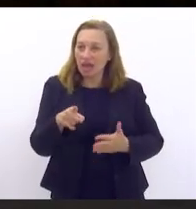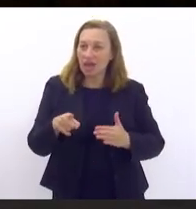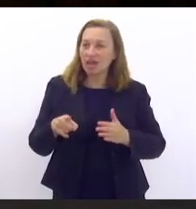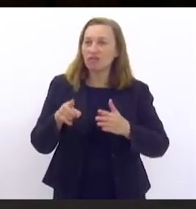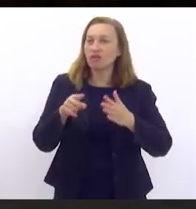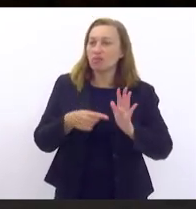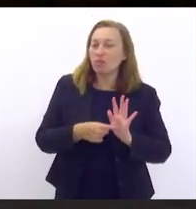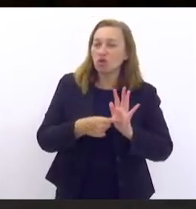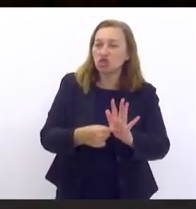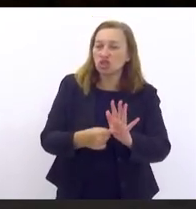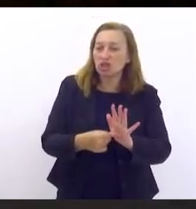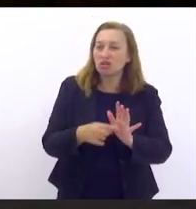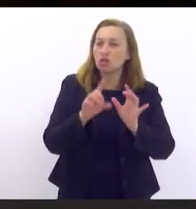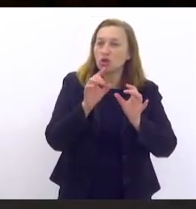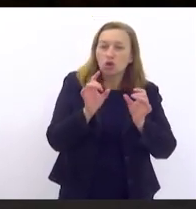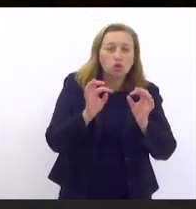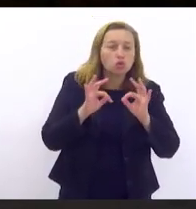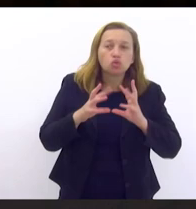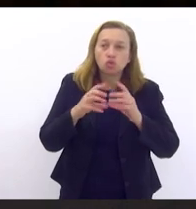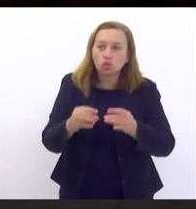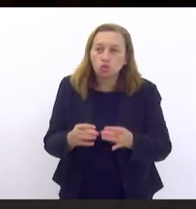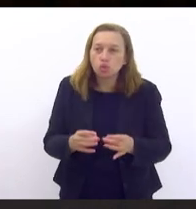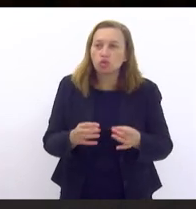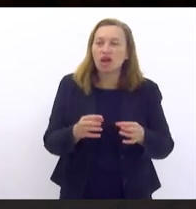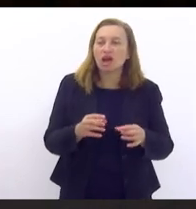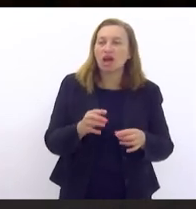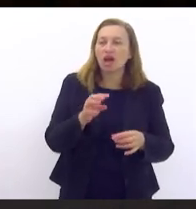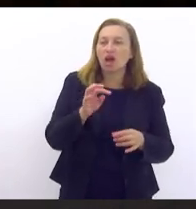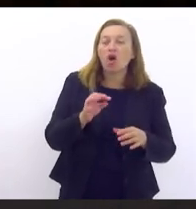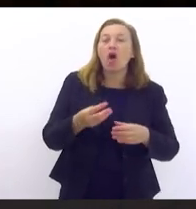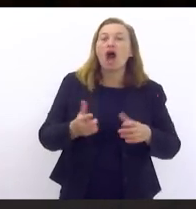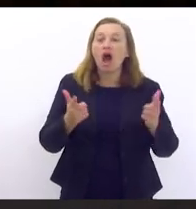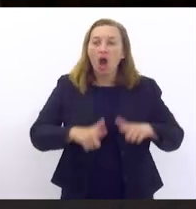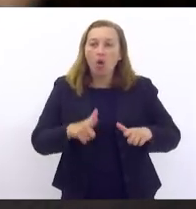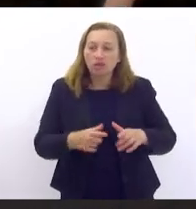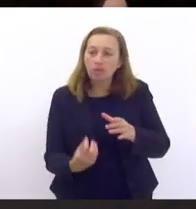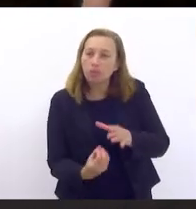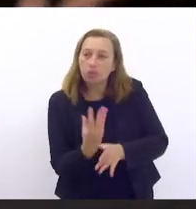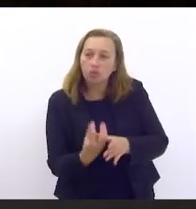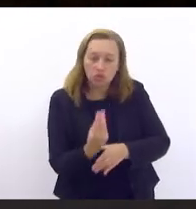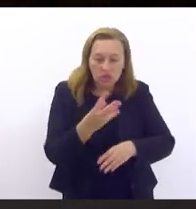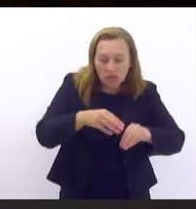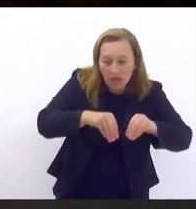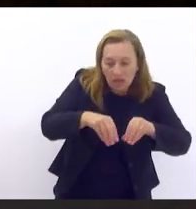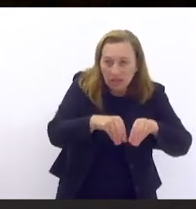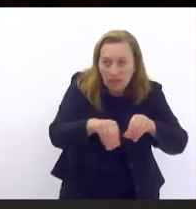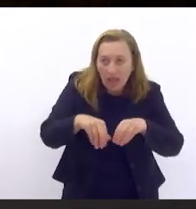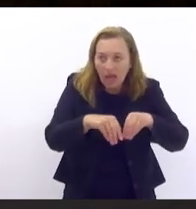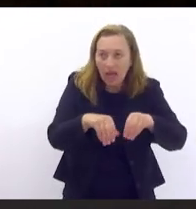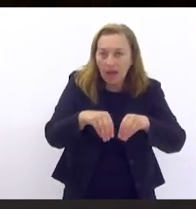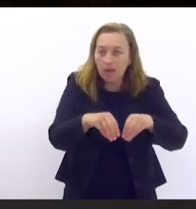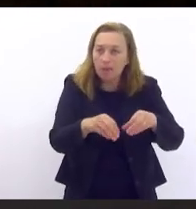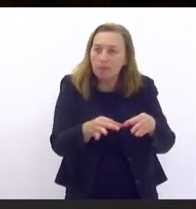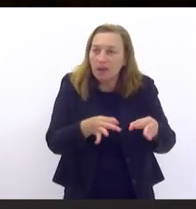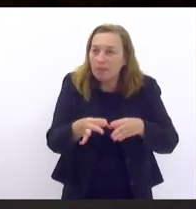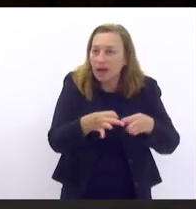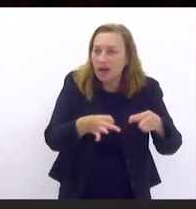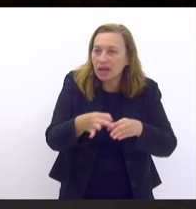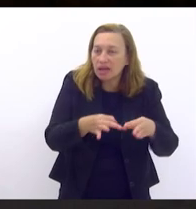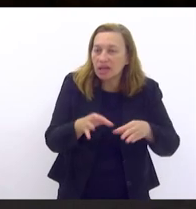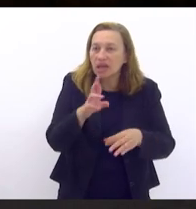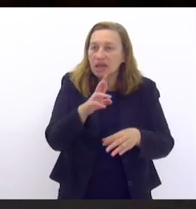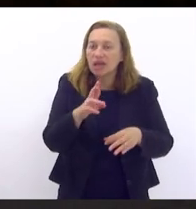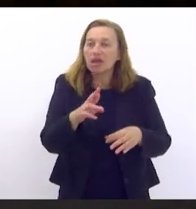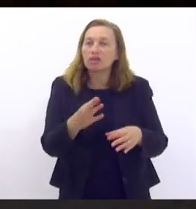andar mostrando me mostraram é a estufa Onde é produzida a terra a partir do do resíduo do